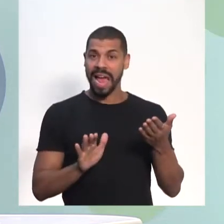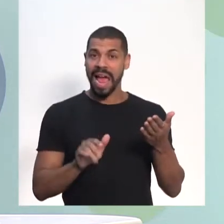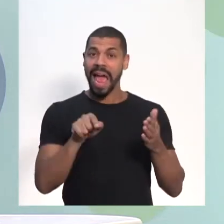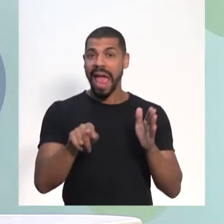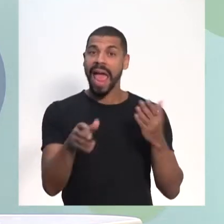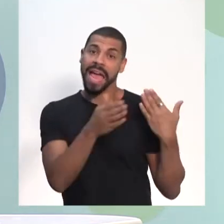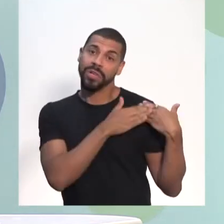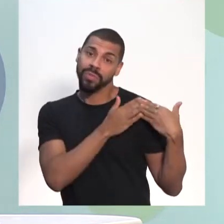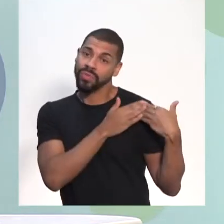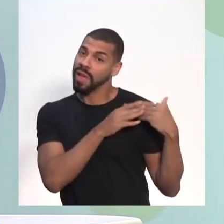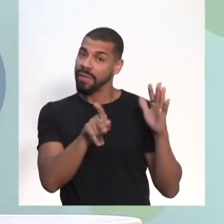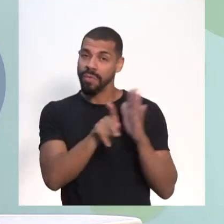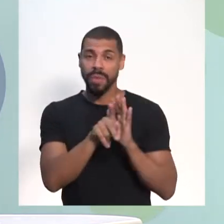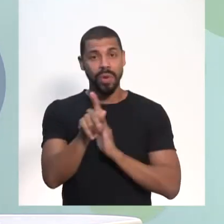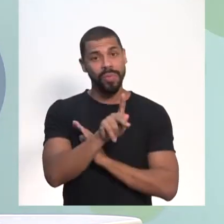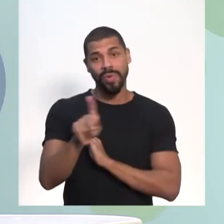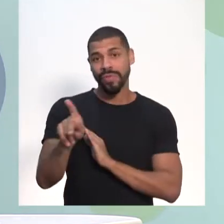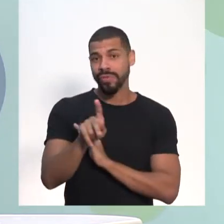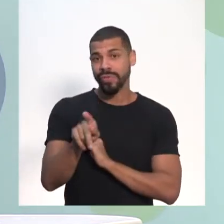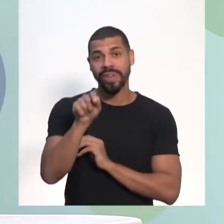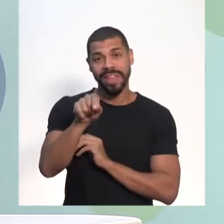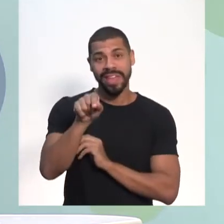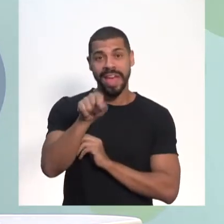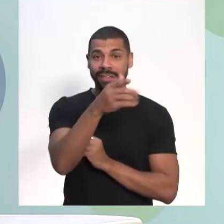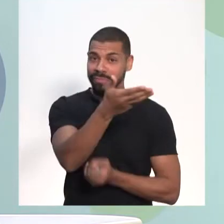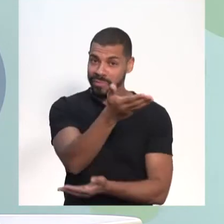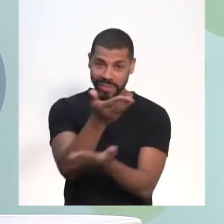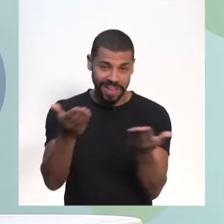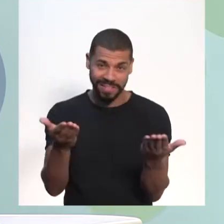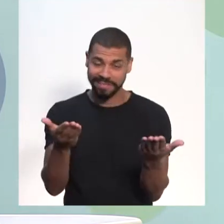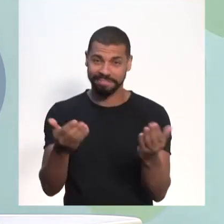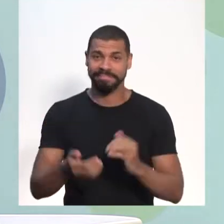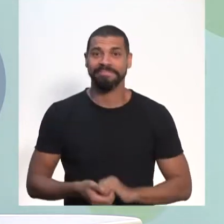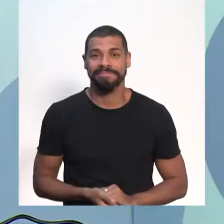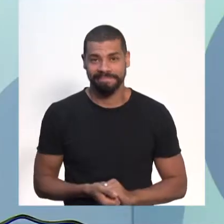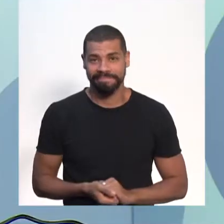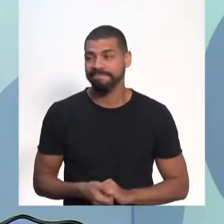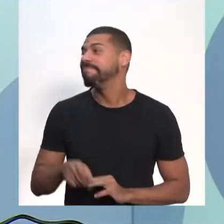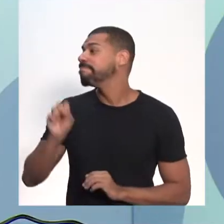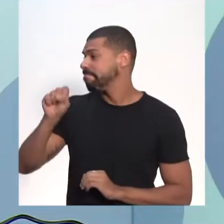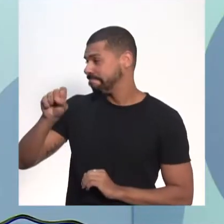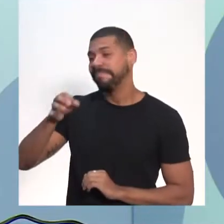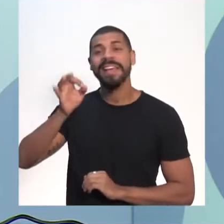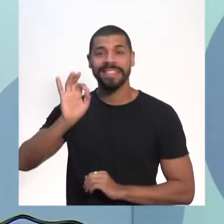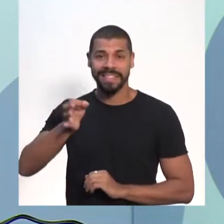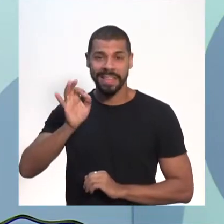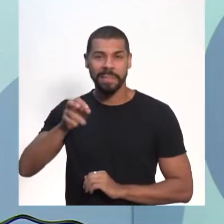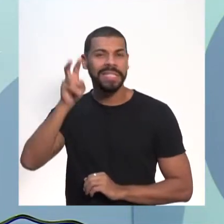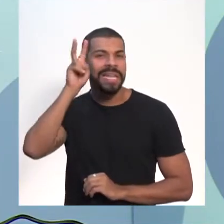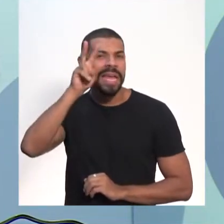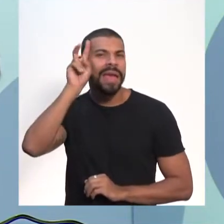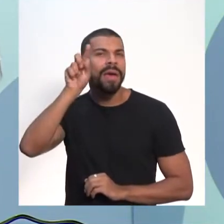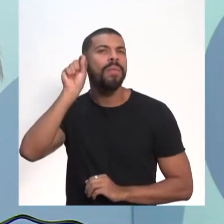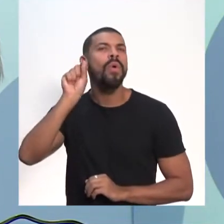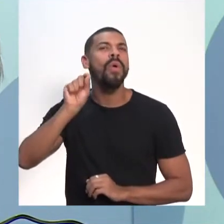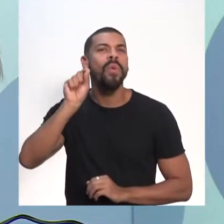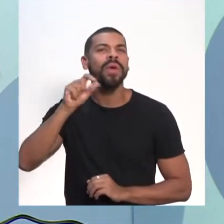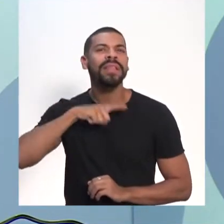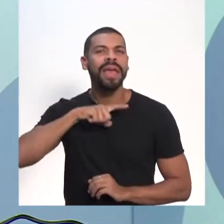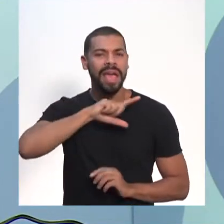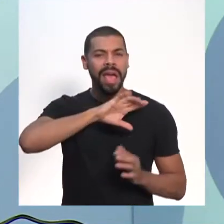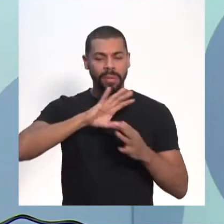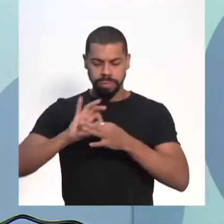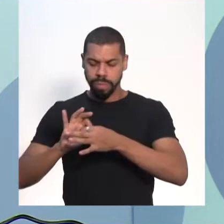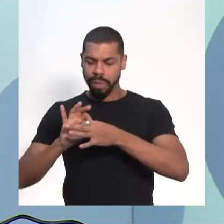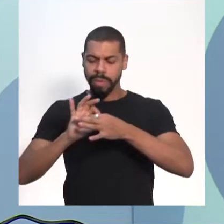na autonomia do especialista que está aí, que são vocês. Tá? Exatamente. E aí a gente lembra que temos diferentes contextos, né?